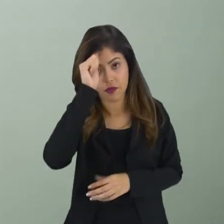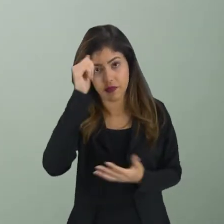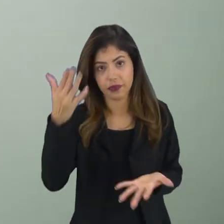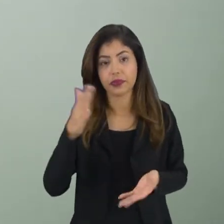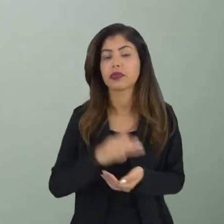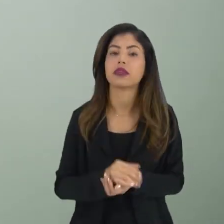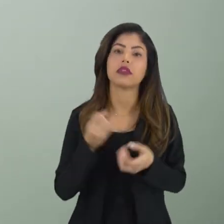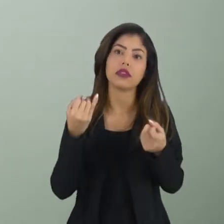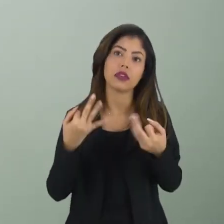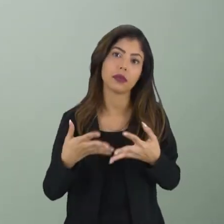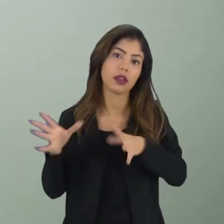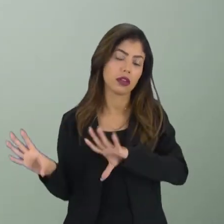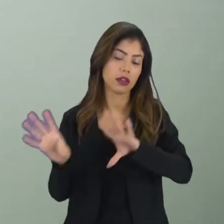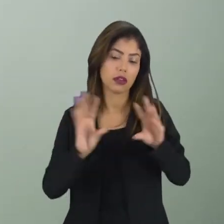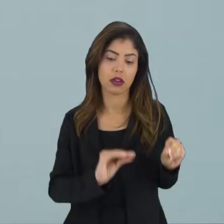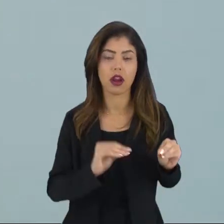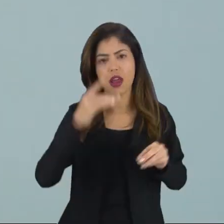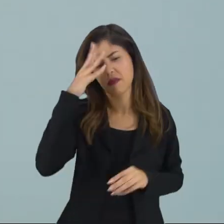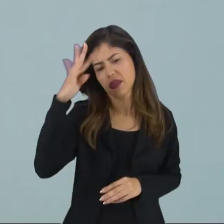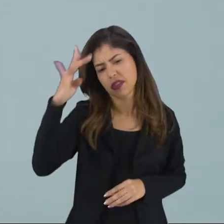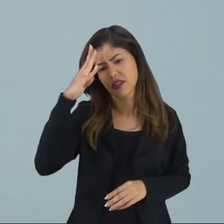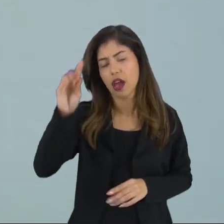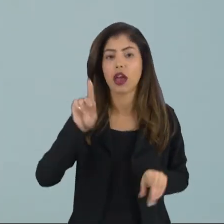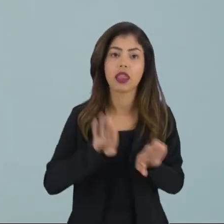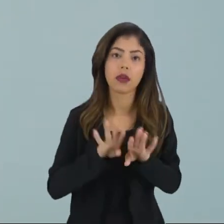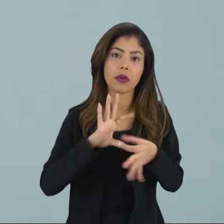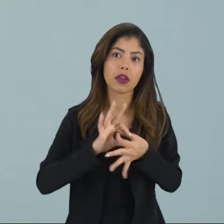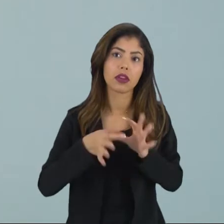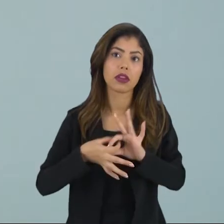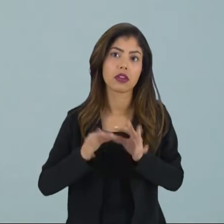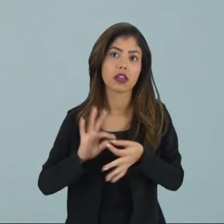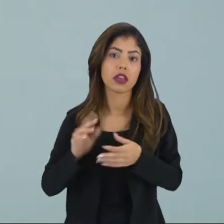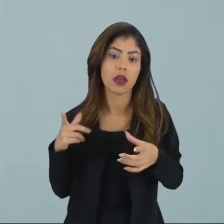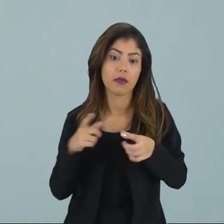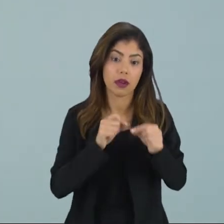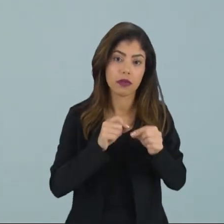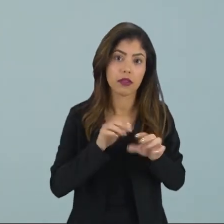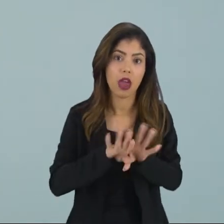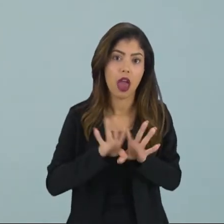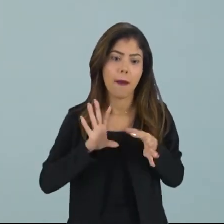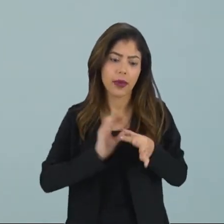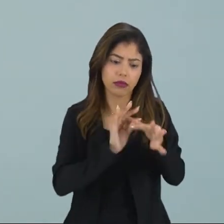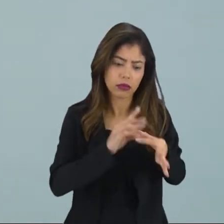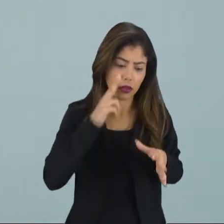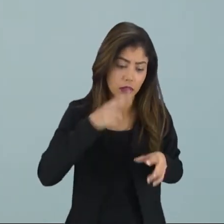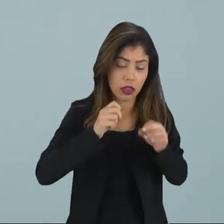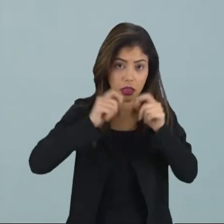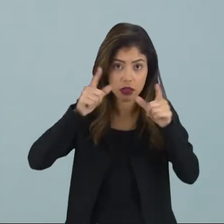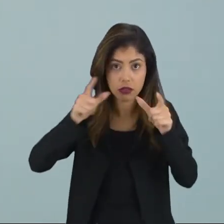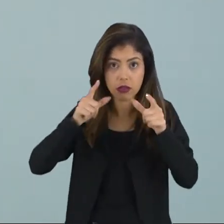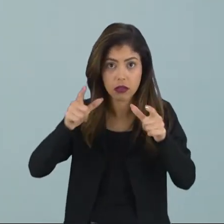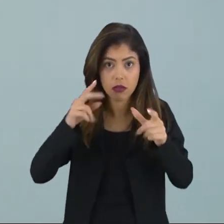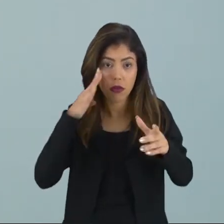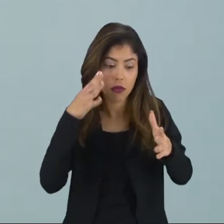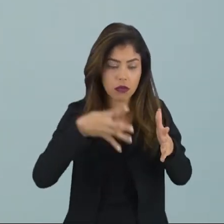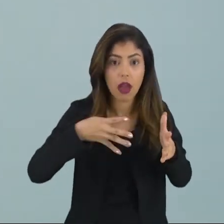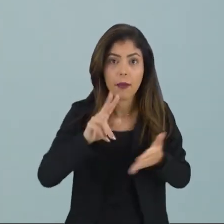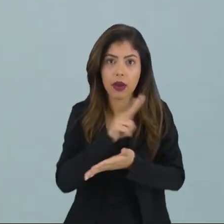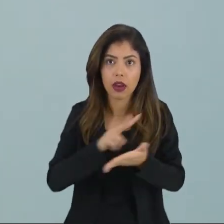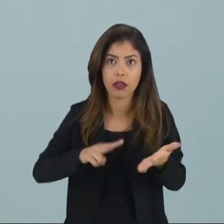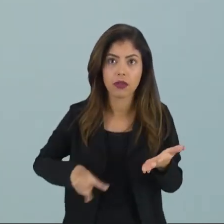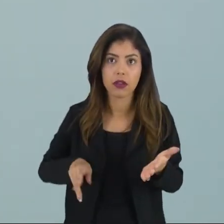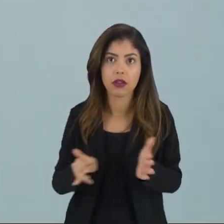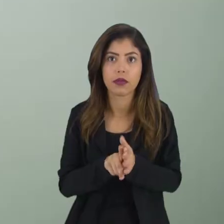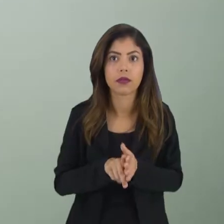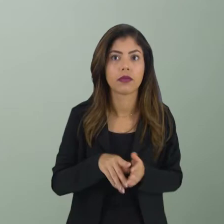ele vai trazer todas essas reflexões e nos contextualizar e prender a nossa atenção e chamar a nossa atenção, despertar o nosso interesse pela leitura da